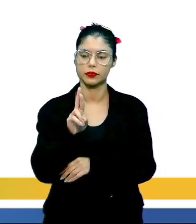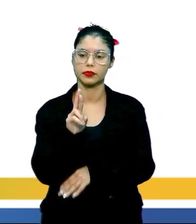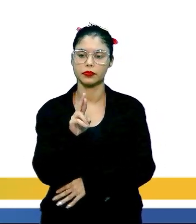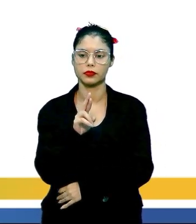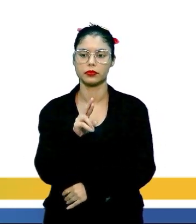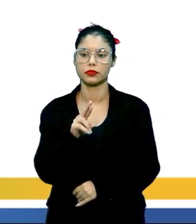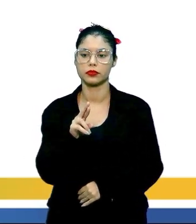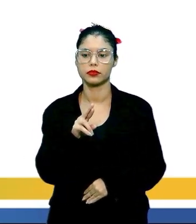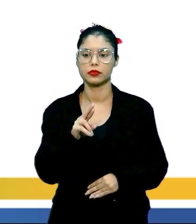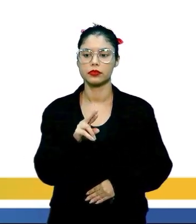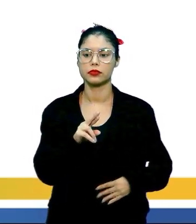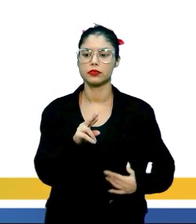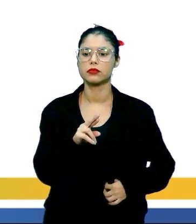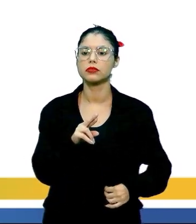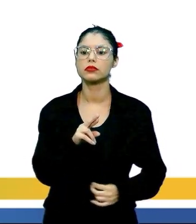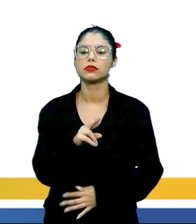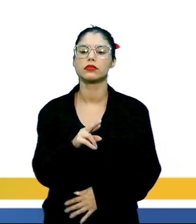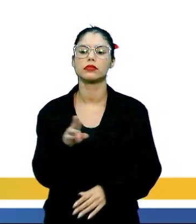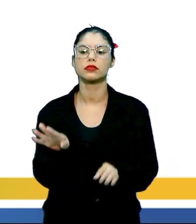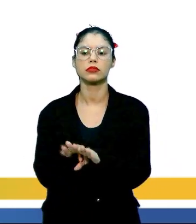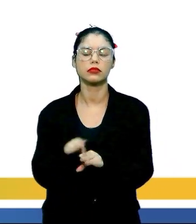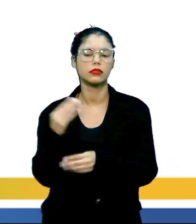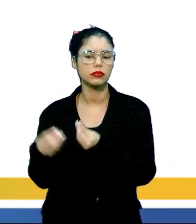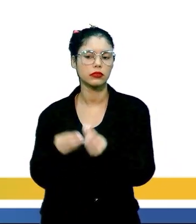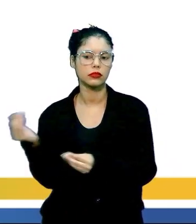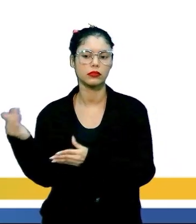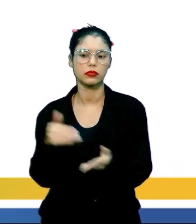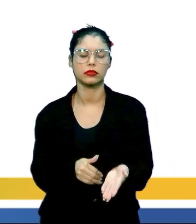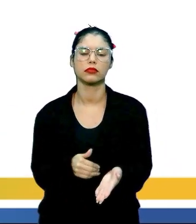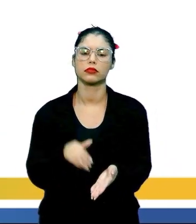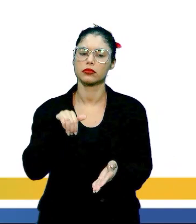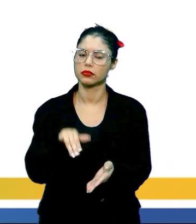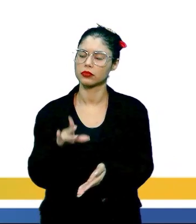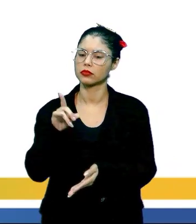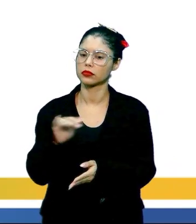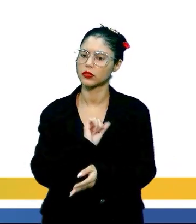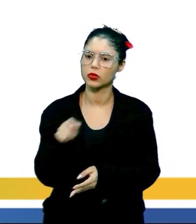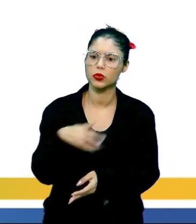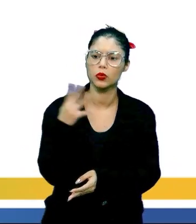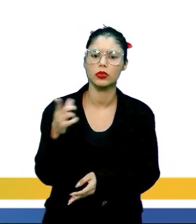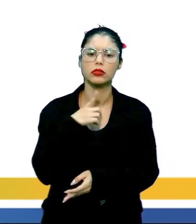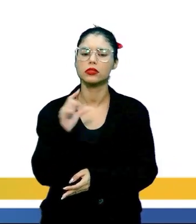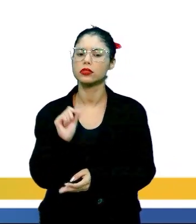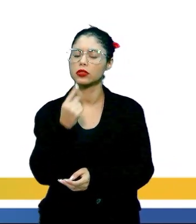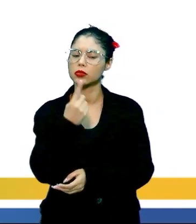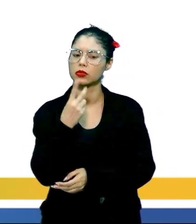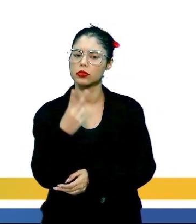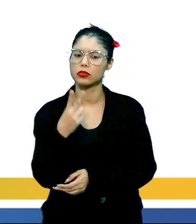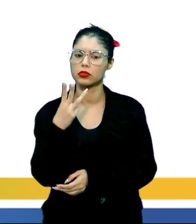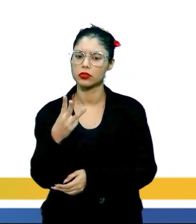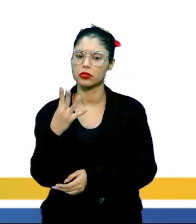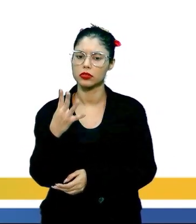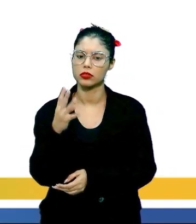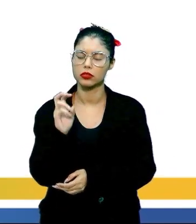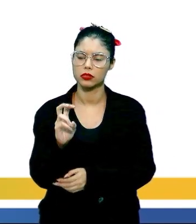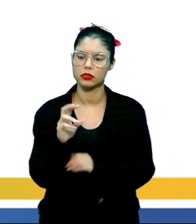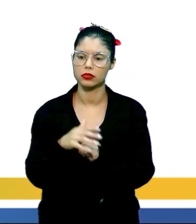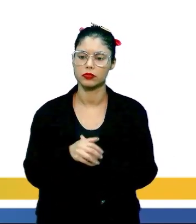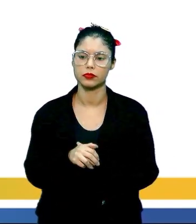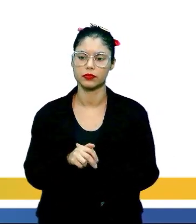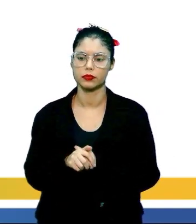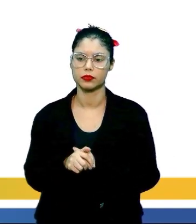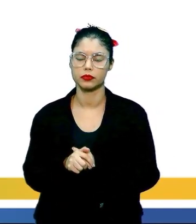razão. Beleza? Agora, como é que eu chego no termo médio? Quantos termos tem aqui? 1, 2, 3,